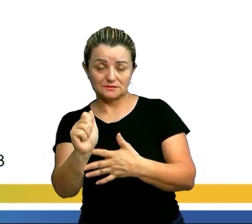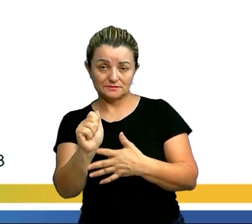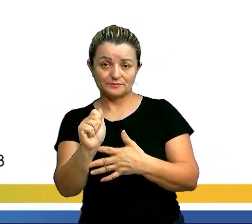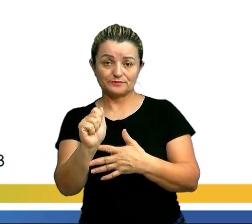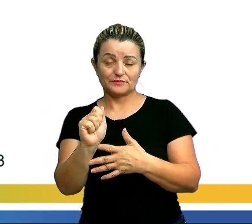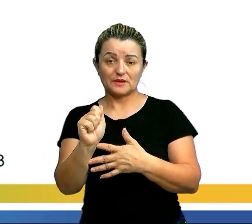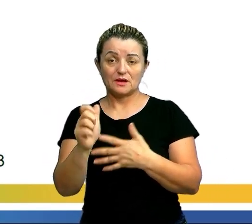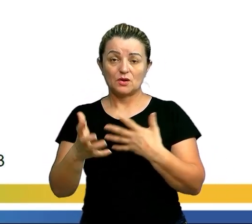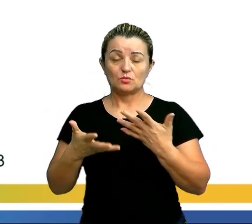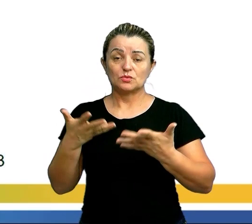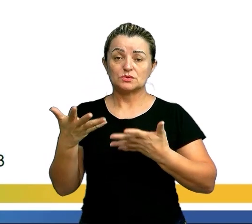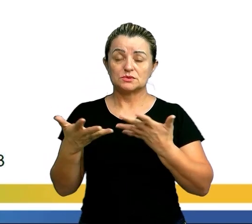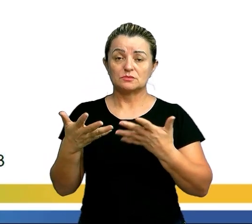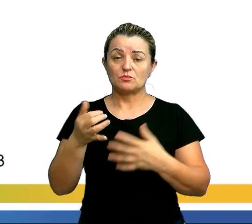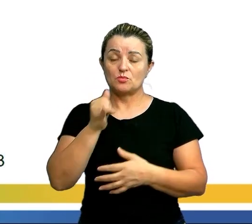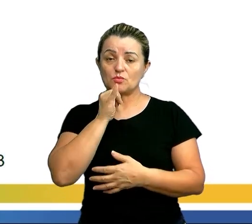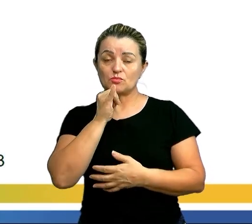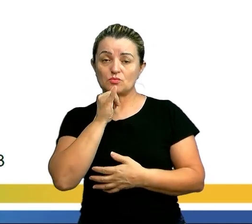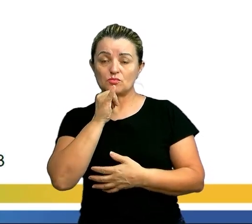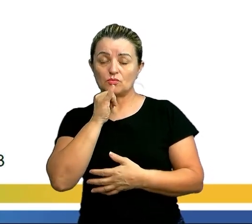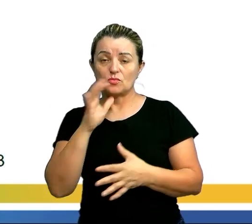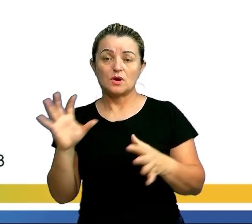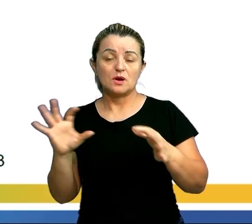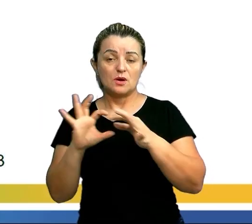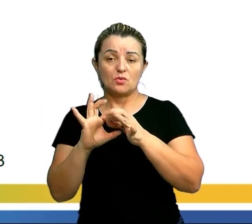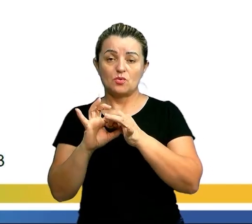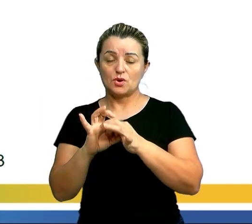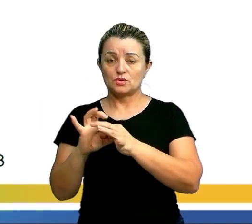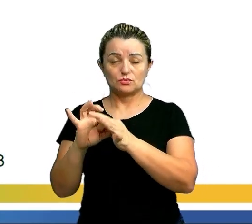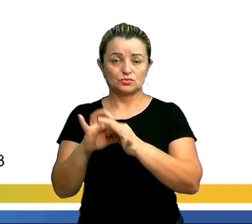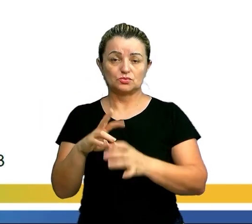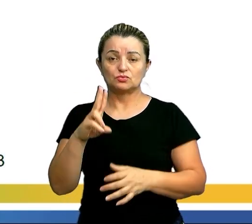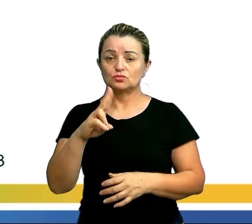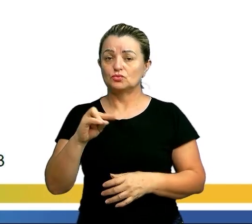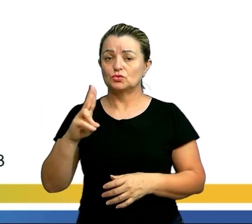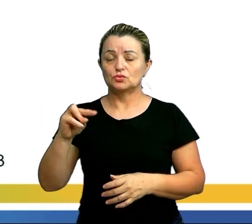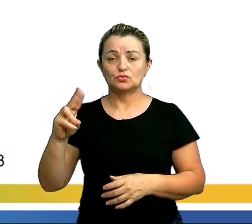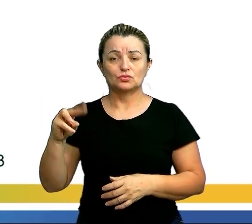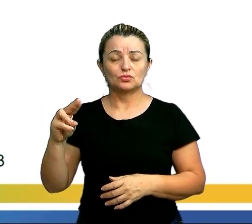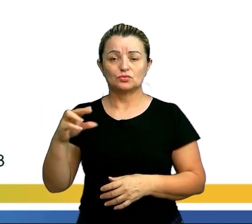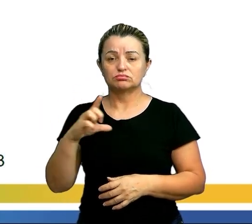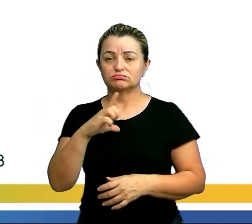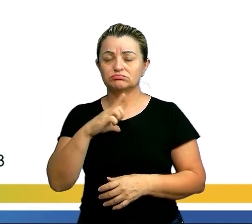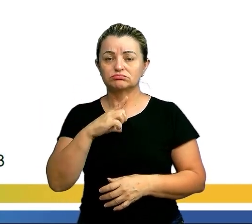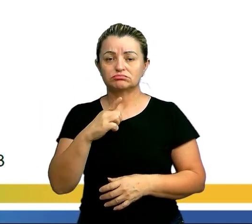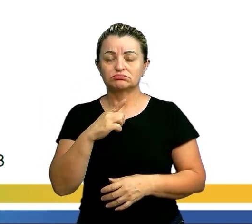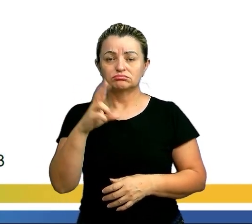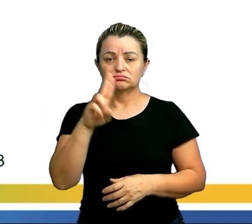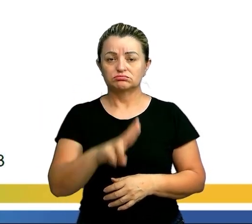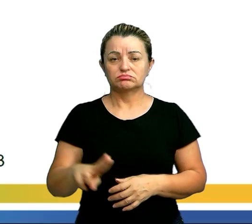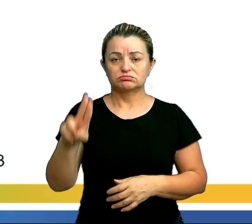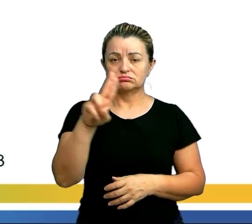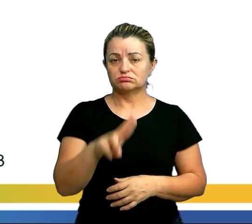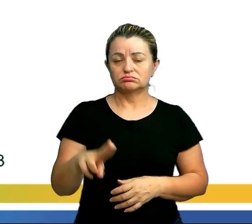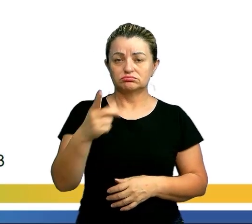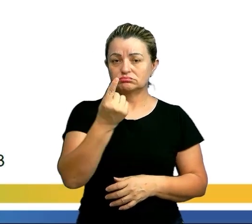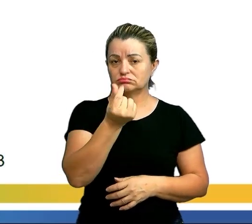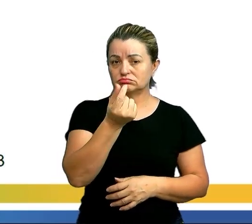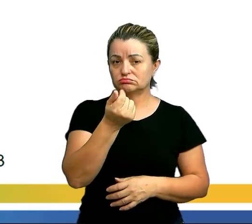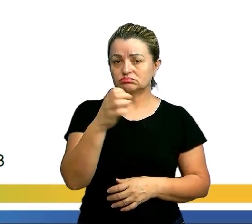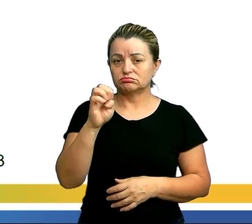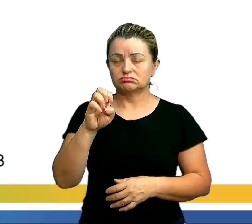o Tratado de Maastricht. Por exemplo, o Reino Unido nunca utilizou a moeda única chamada euro,